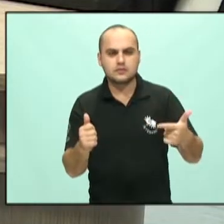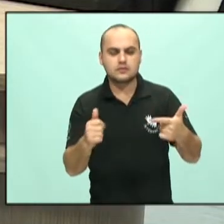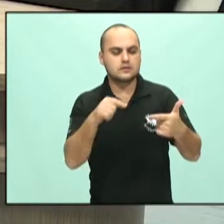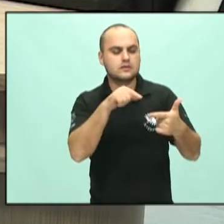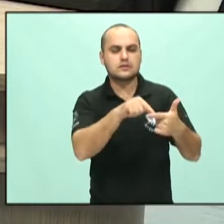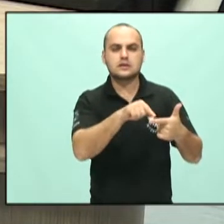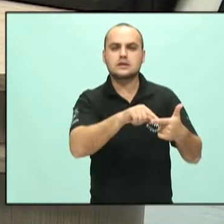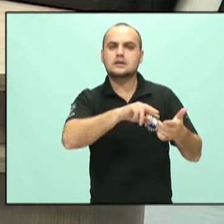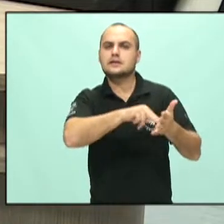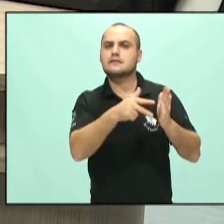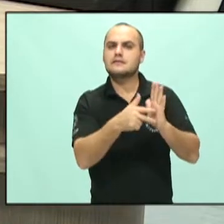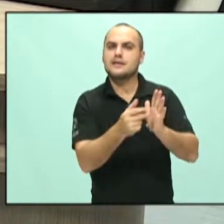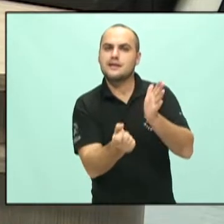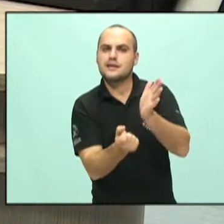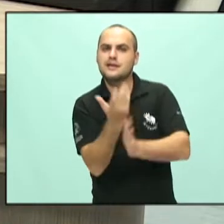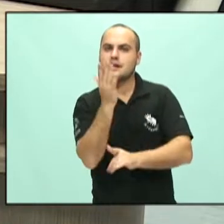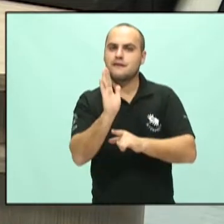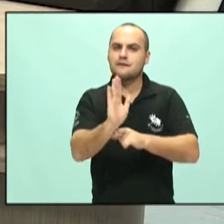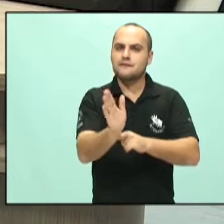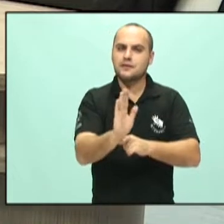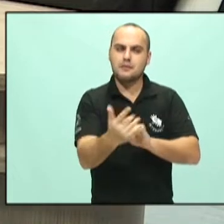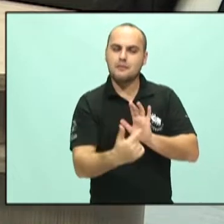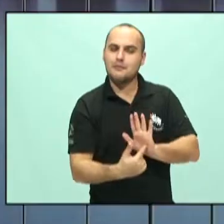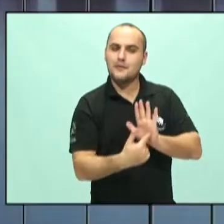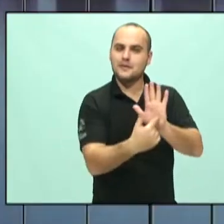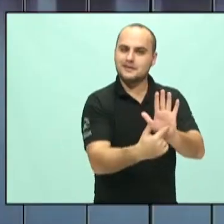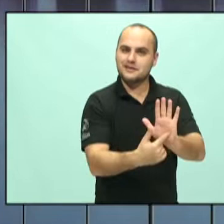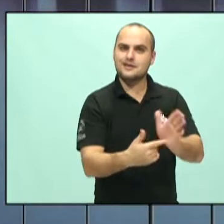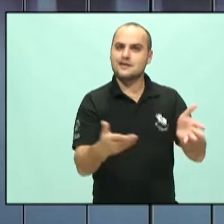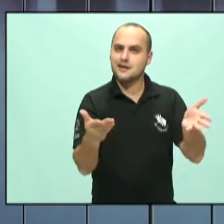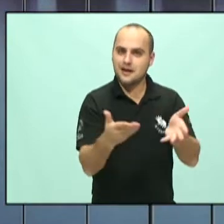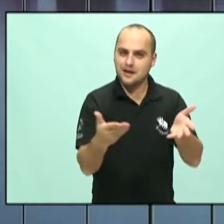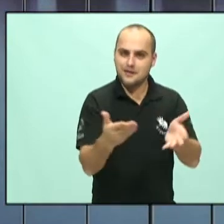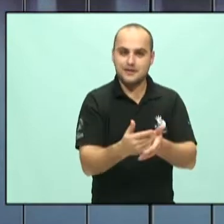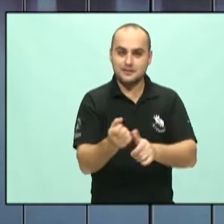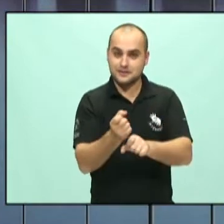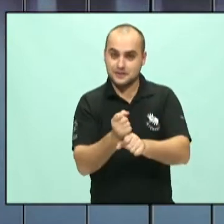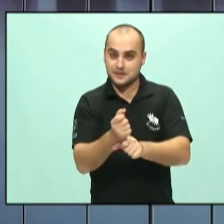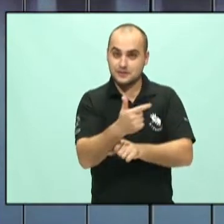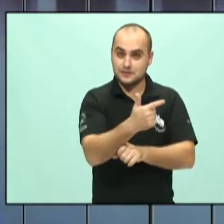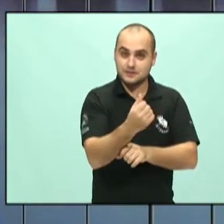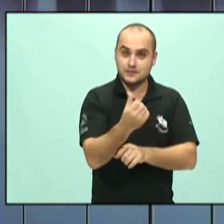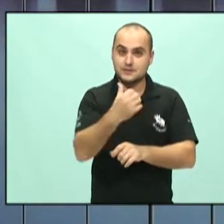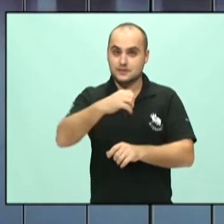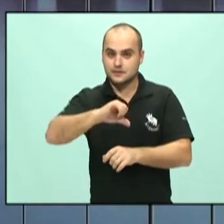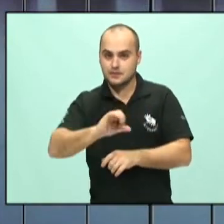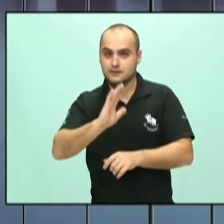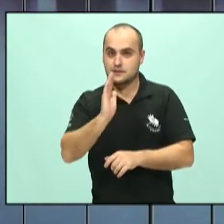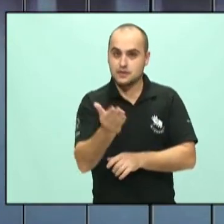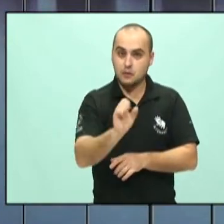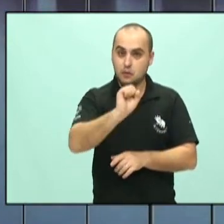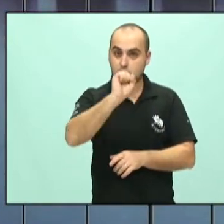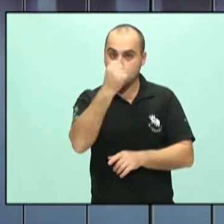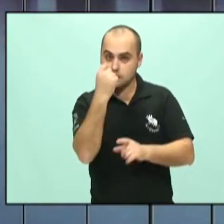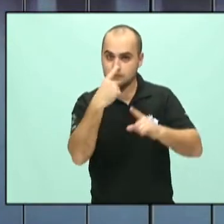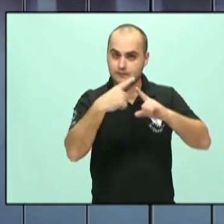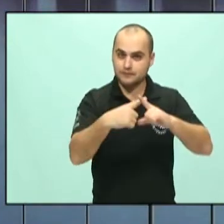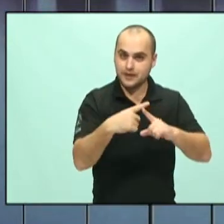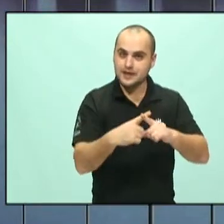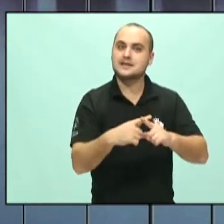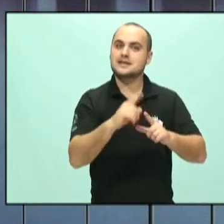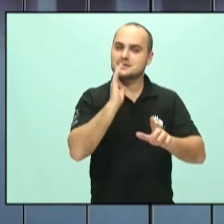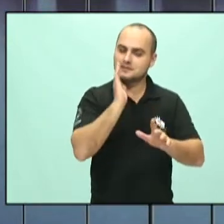levar para a comunidade realmente o que eles produziam no curso, né. Agora, em 2019, a gente está na 8ª edição, com várias